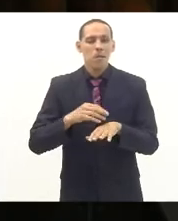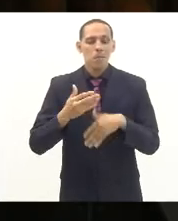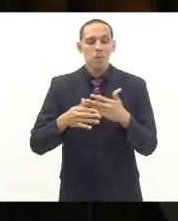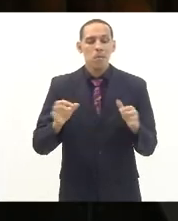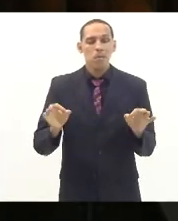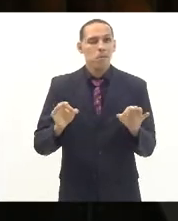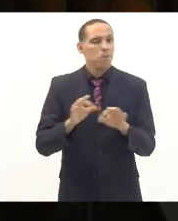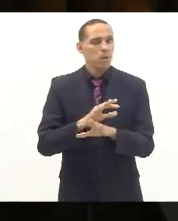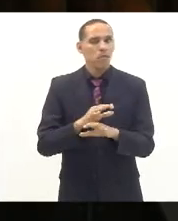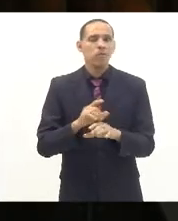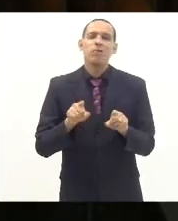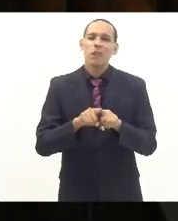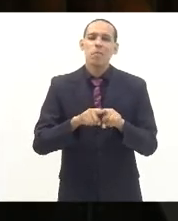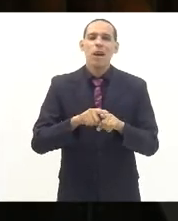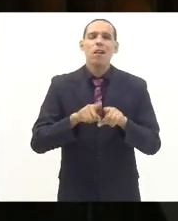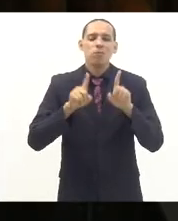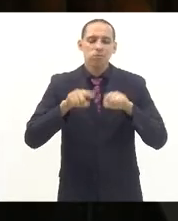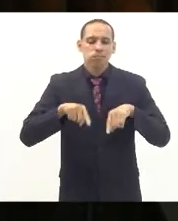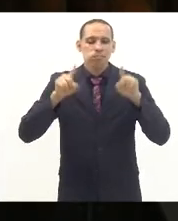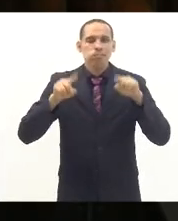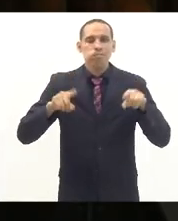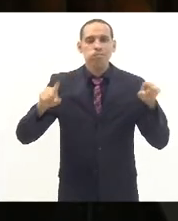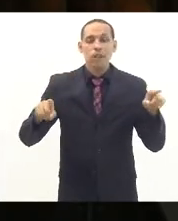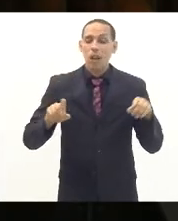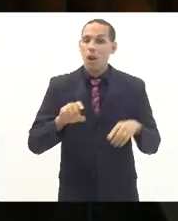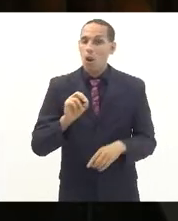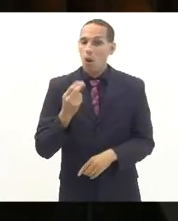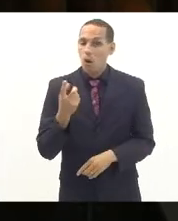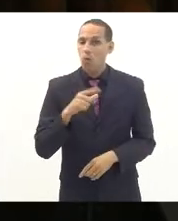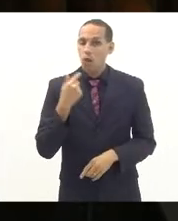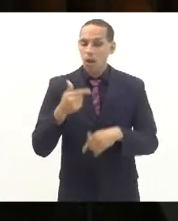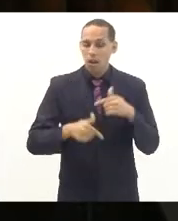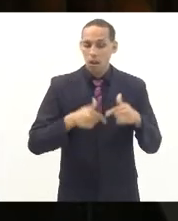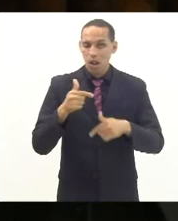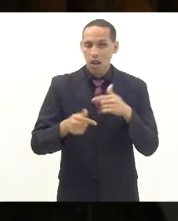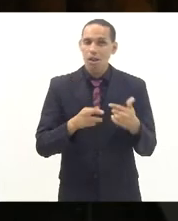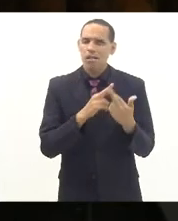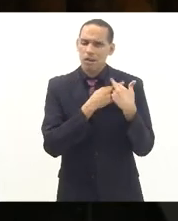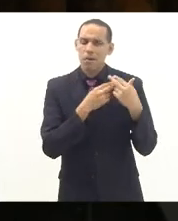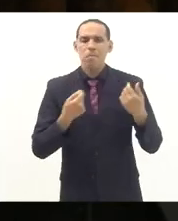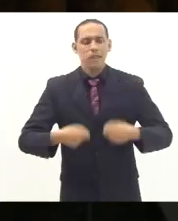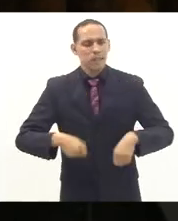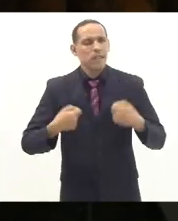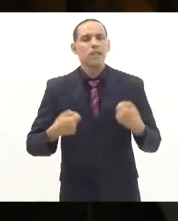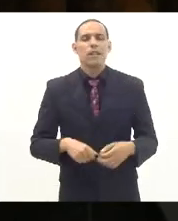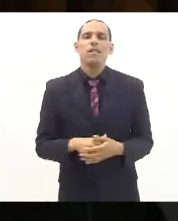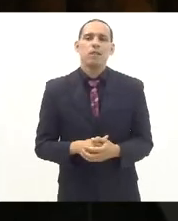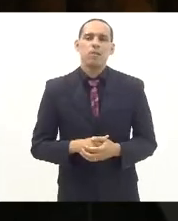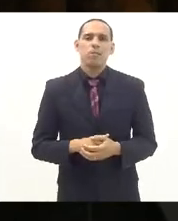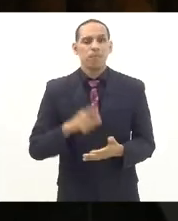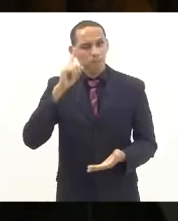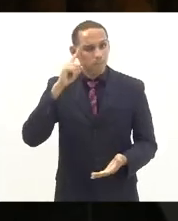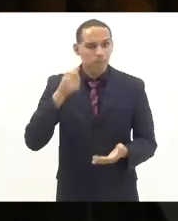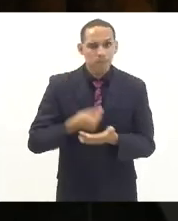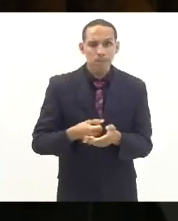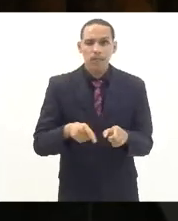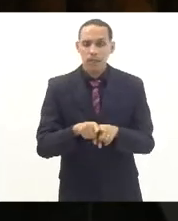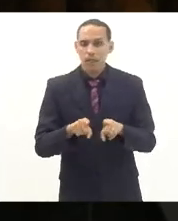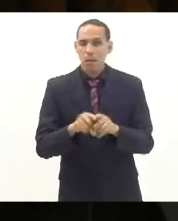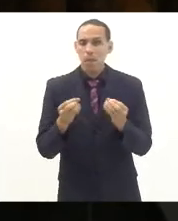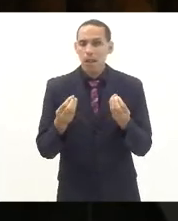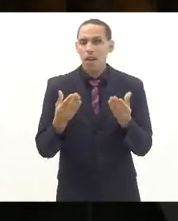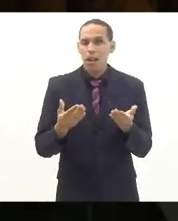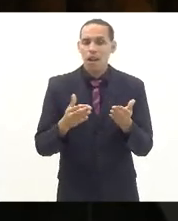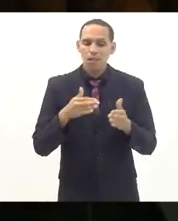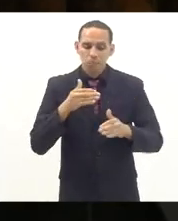então ou a gente trabalha com toda a responsabilidade necessária e toma as decisões necessárias para que a gente